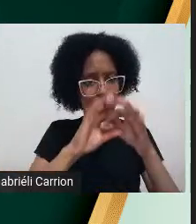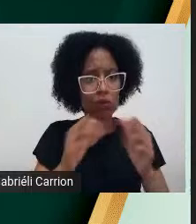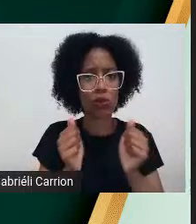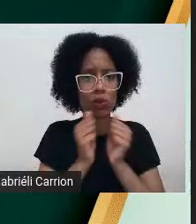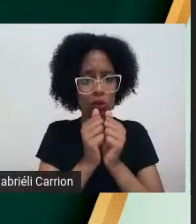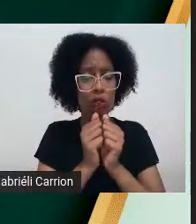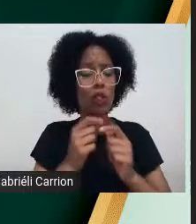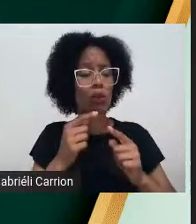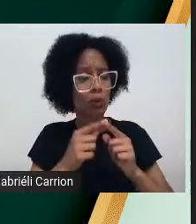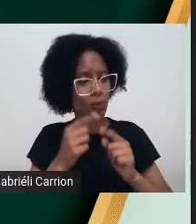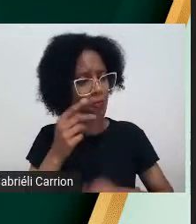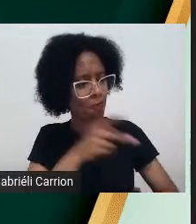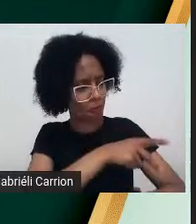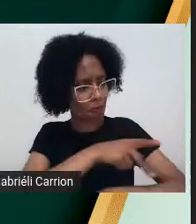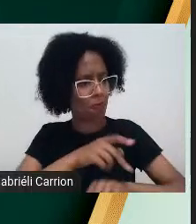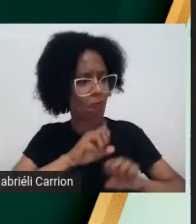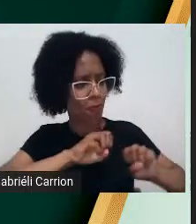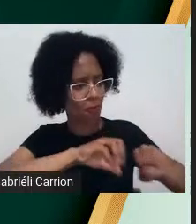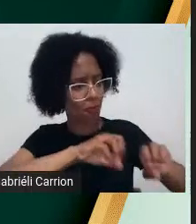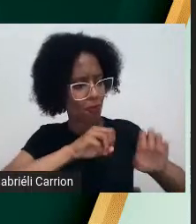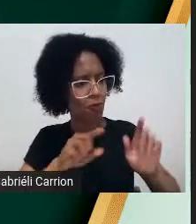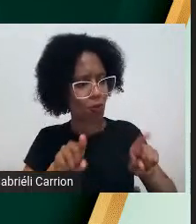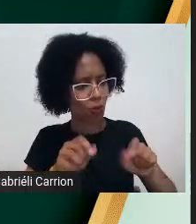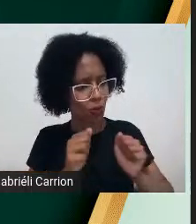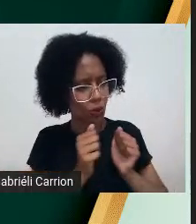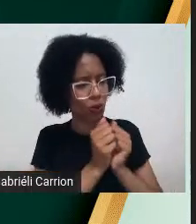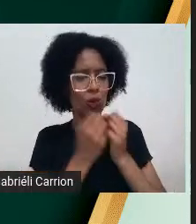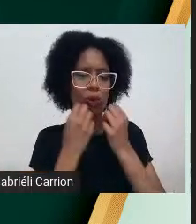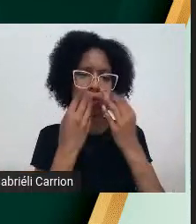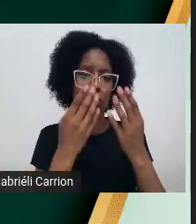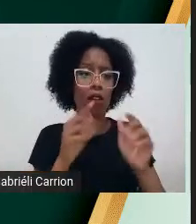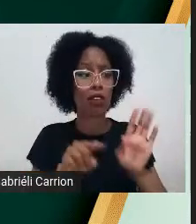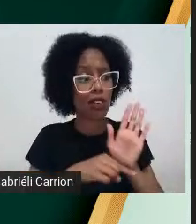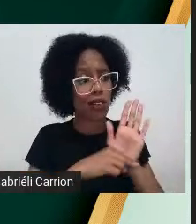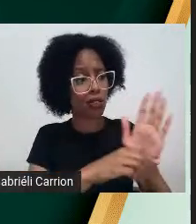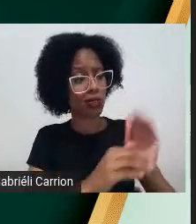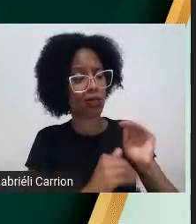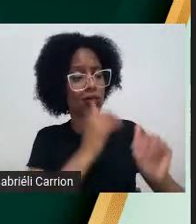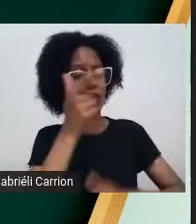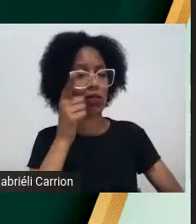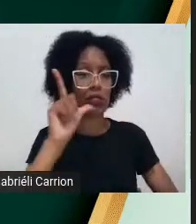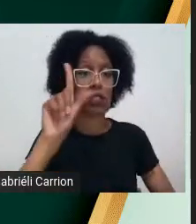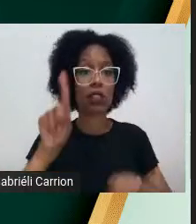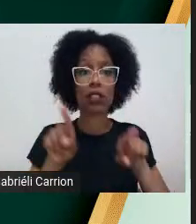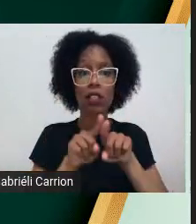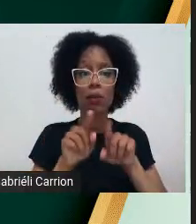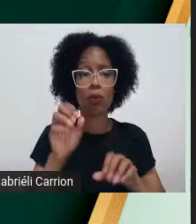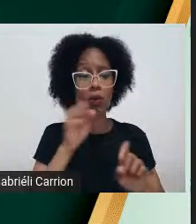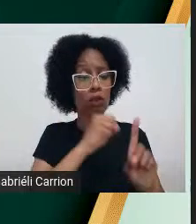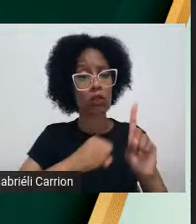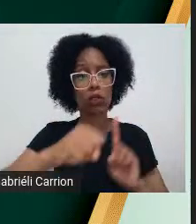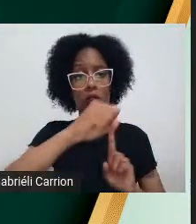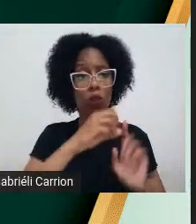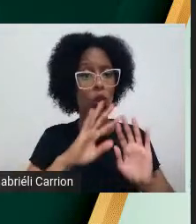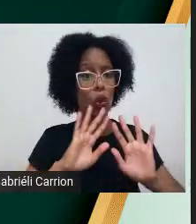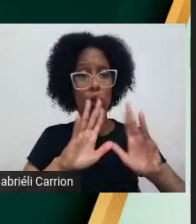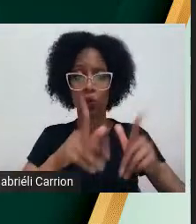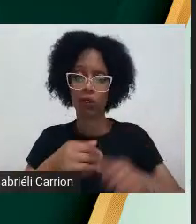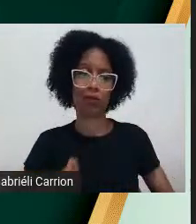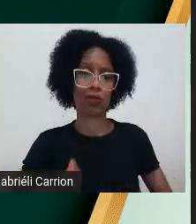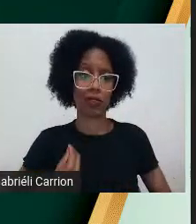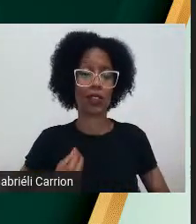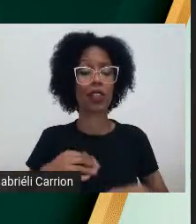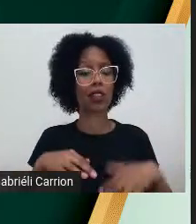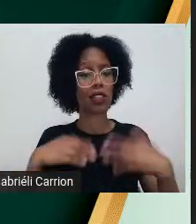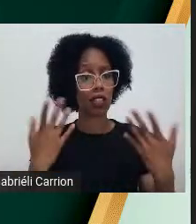porque compreendo serem significativas e transformadoras de nós mesmos e da sociedade em que vivemos. Enfim,